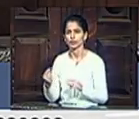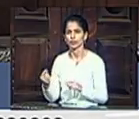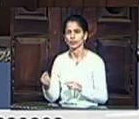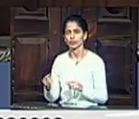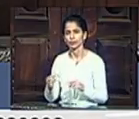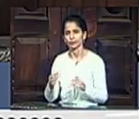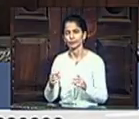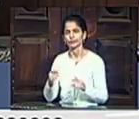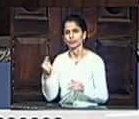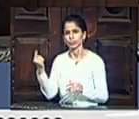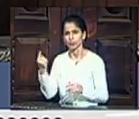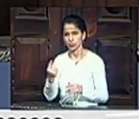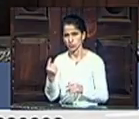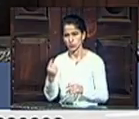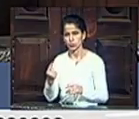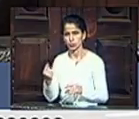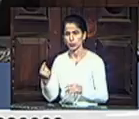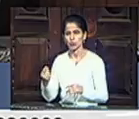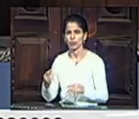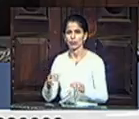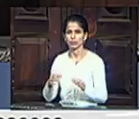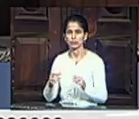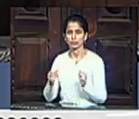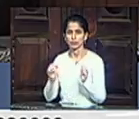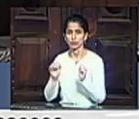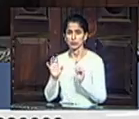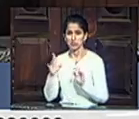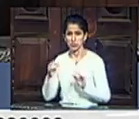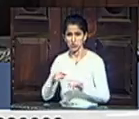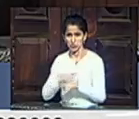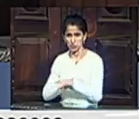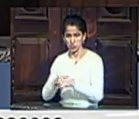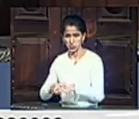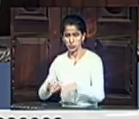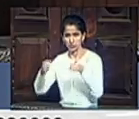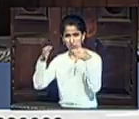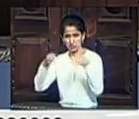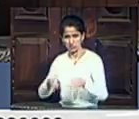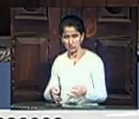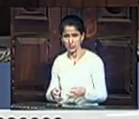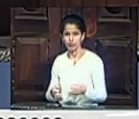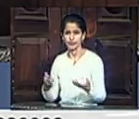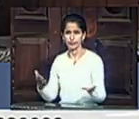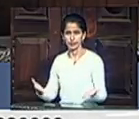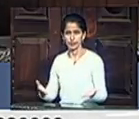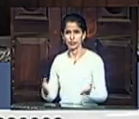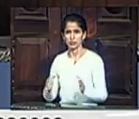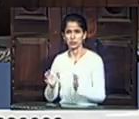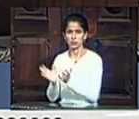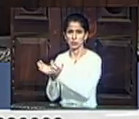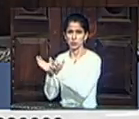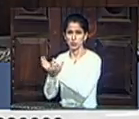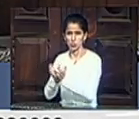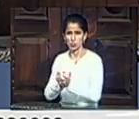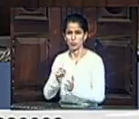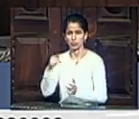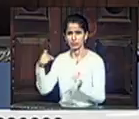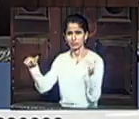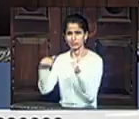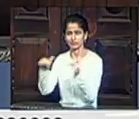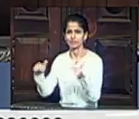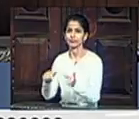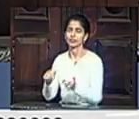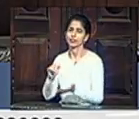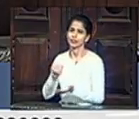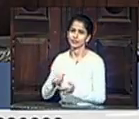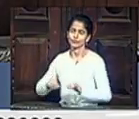teria legitimidade moral para fazer ou imputar a qualquer categoria sacrifício se a